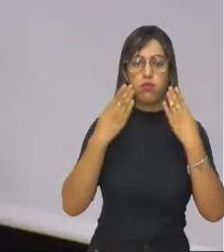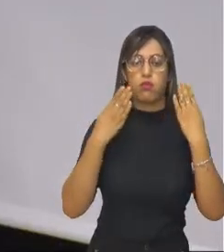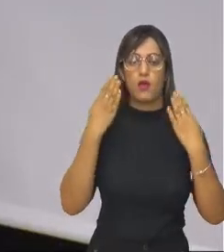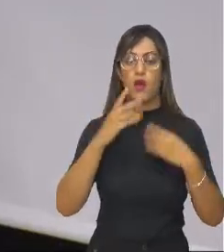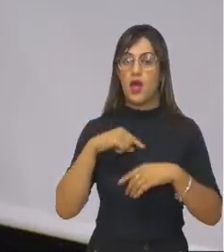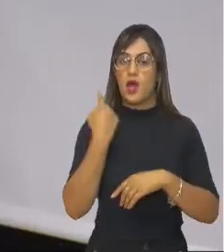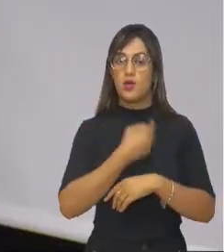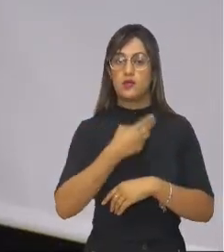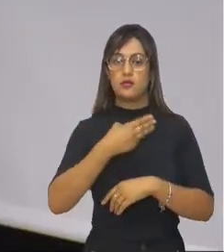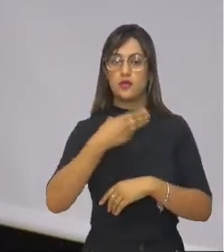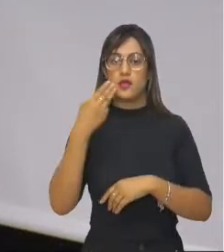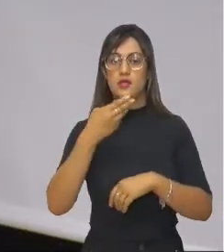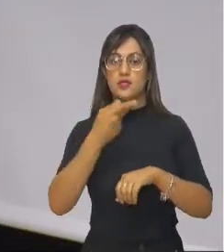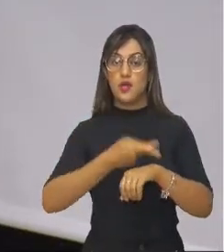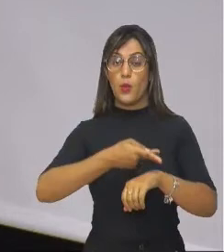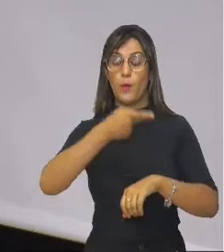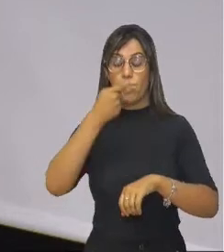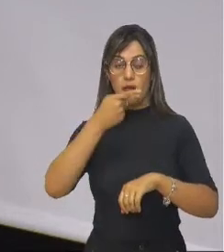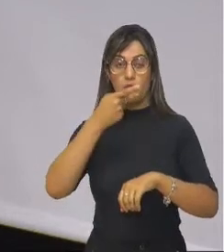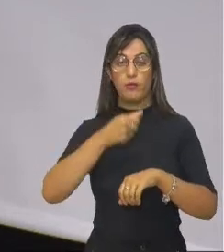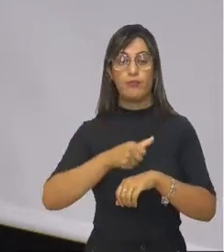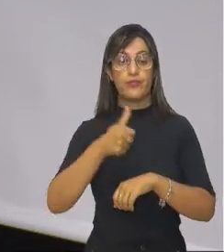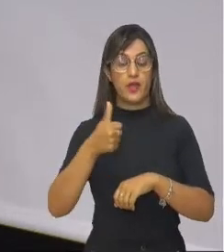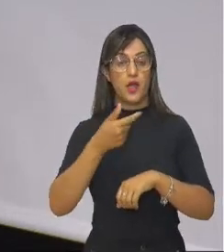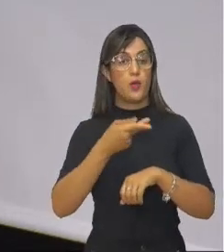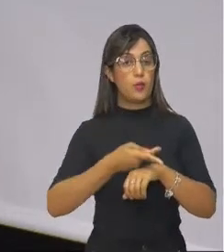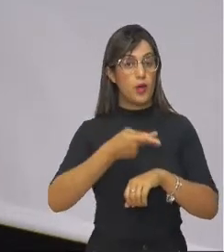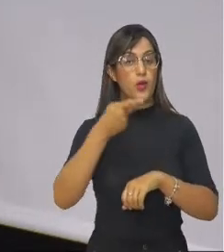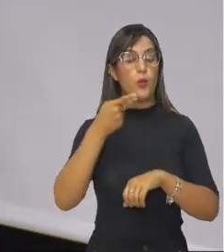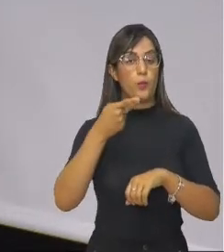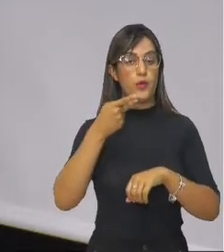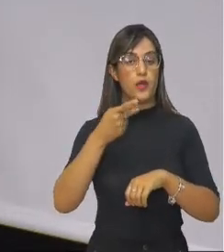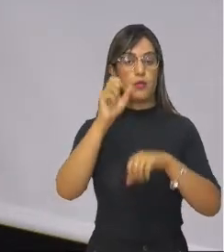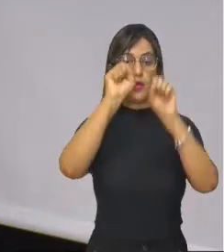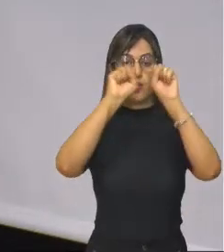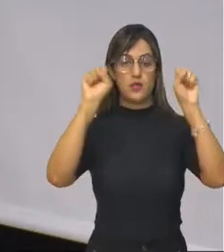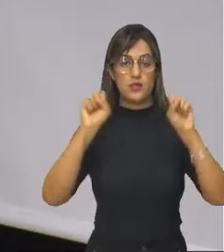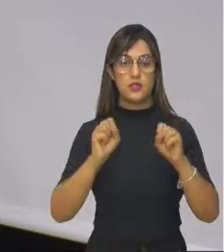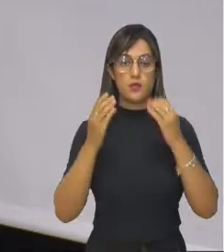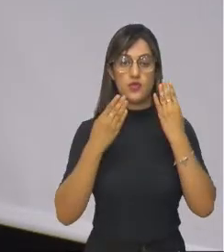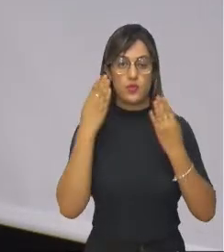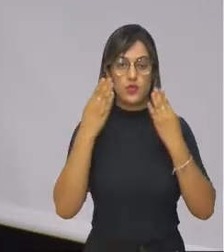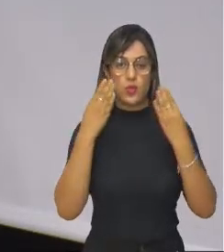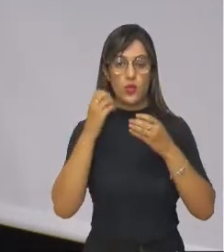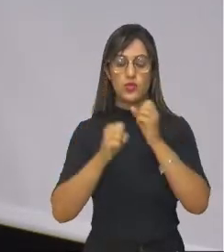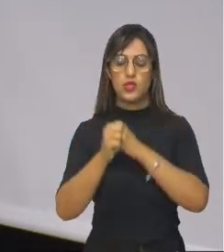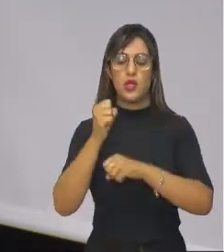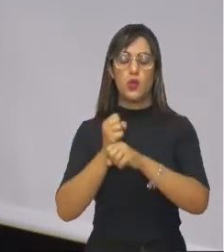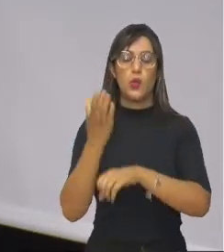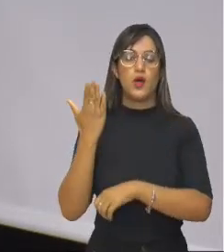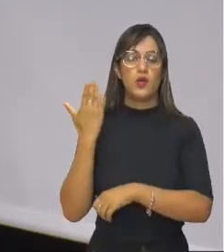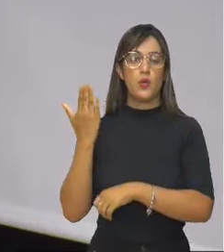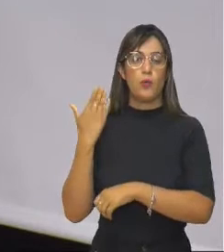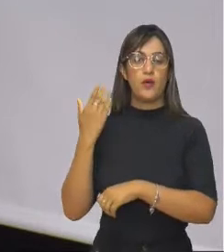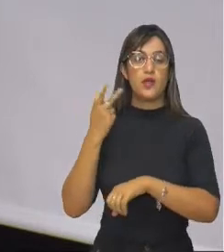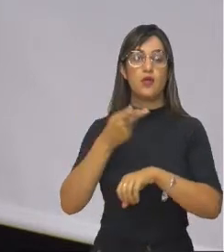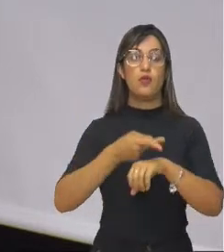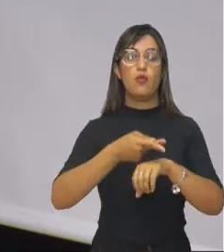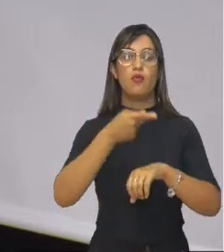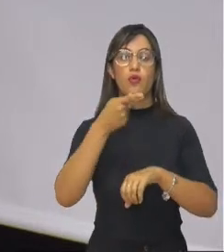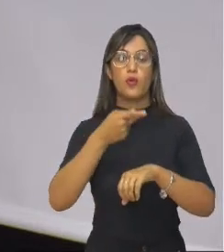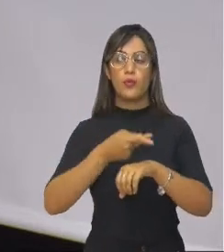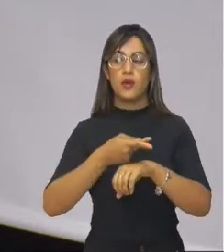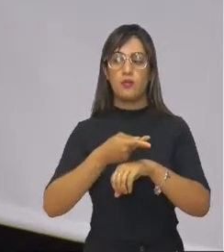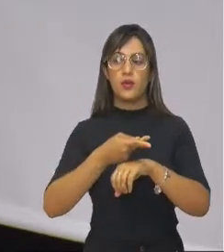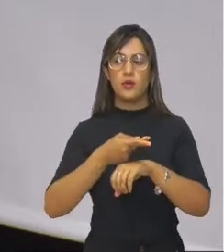prêmio. É o primeiro prêmio que o Sistema Conselheiro de Psicologia implementou no ano passado, foi o Prêmio Virgínia